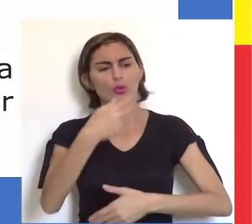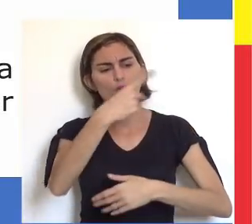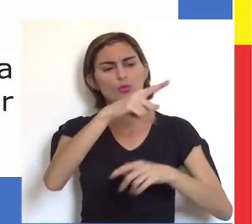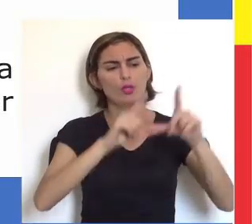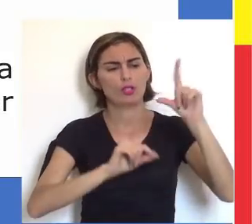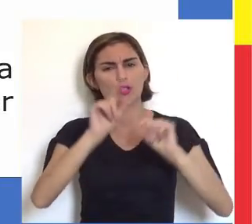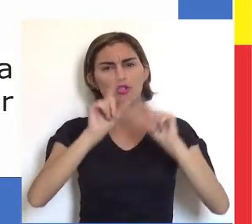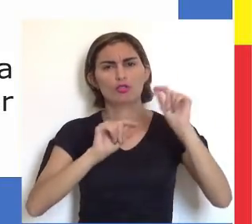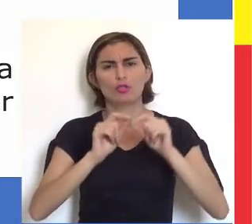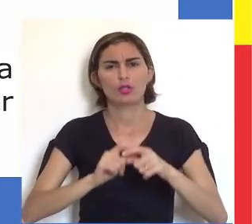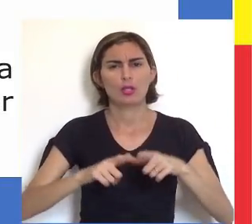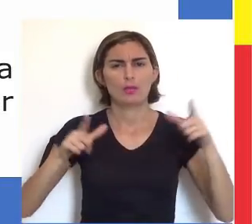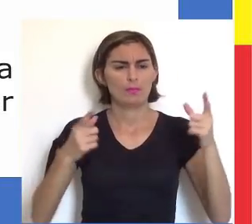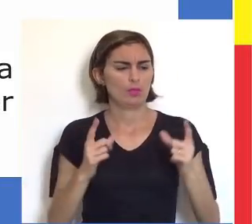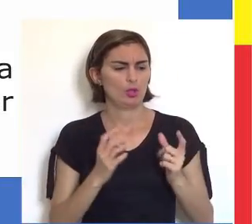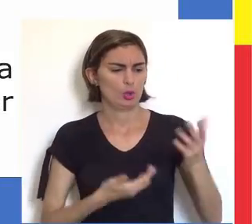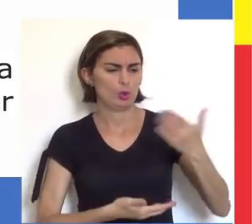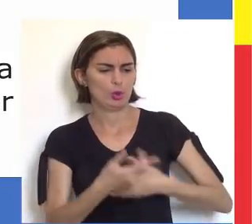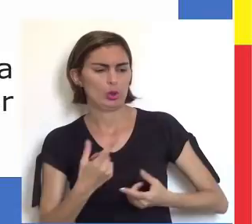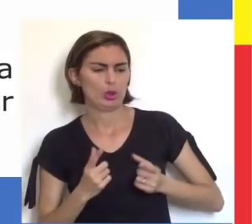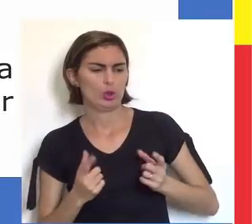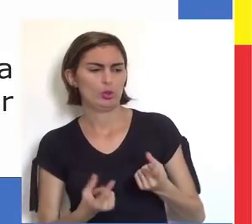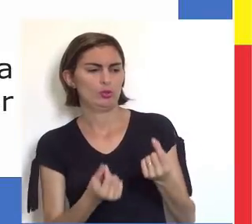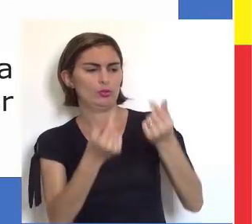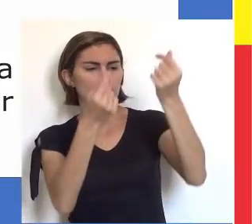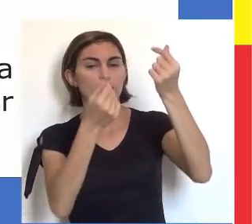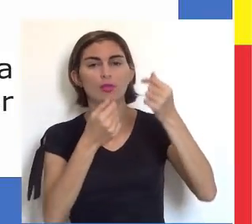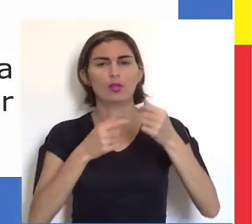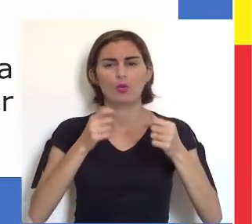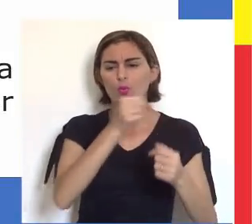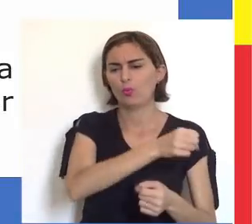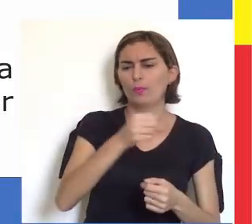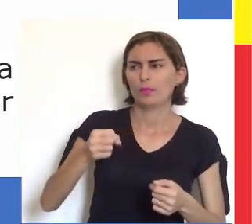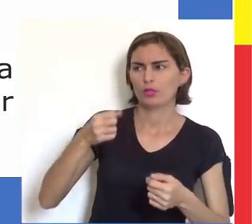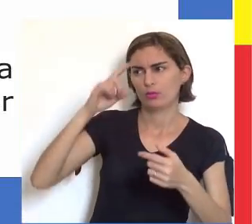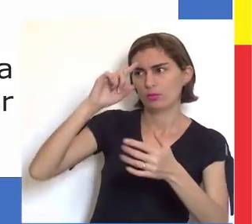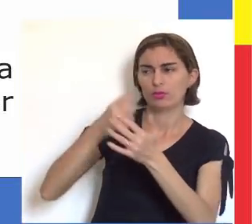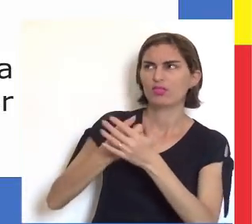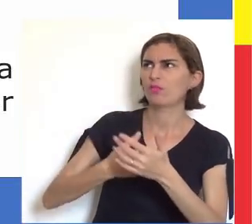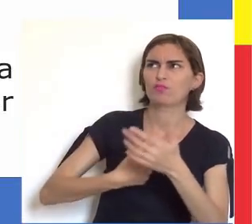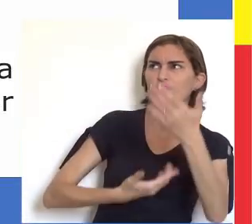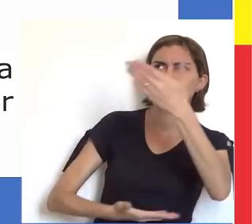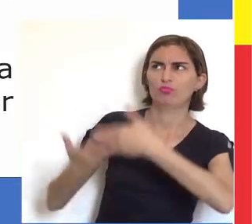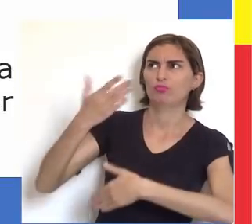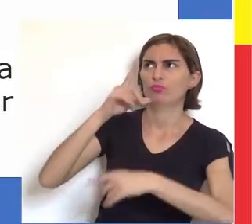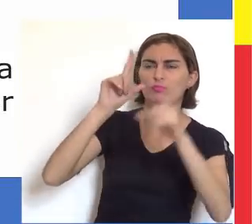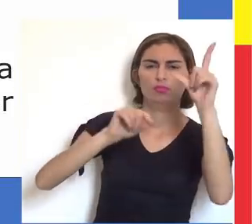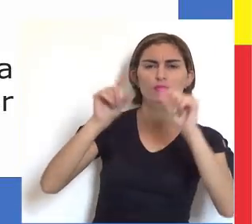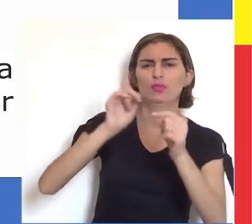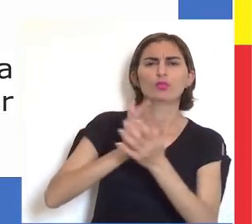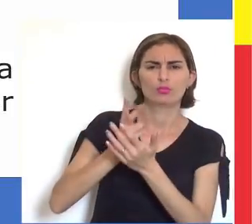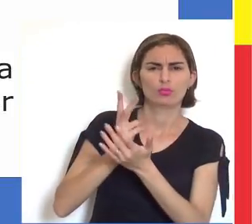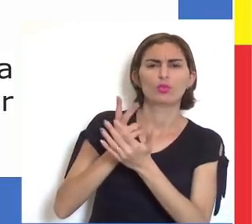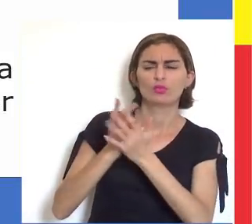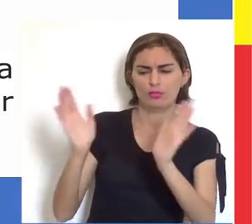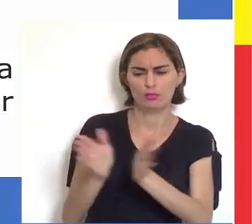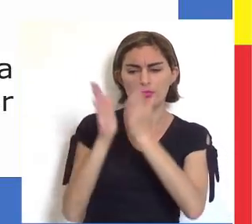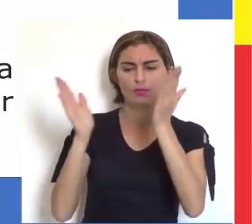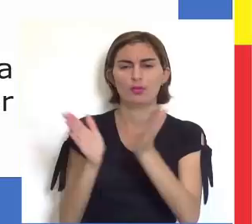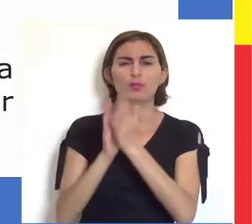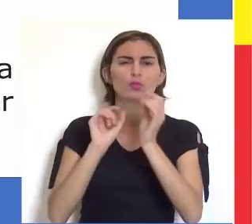por uma grande riqueza. O pastor disse-lhe que não trocaria sua amiga e que antes queria continuar a ser pobre do